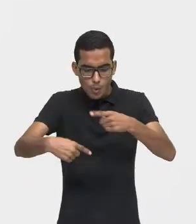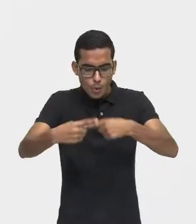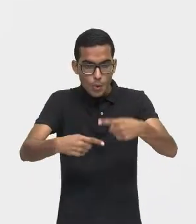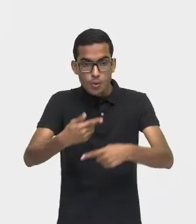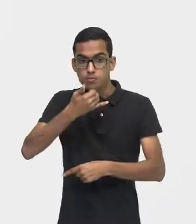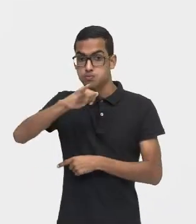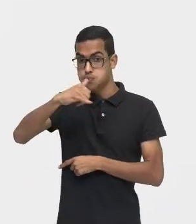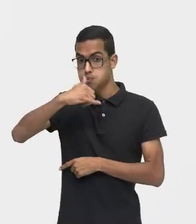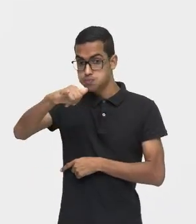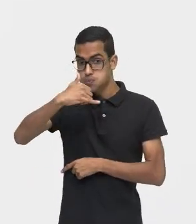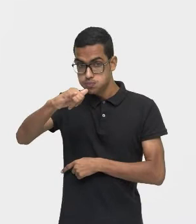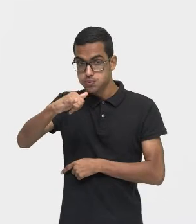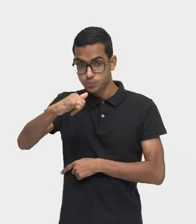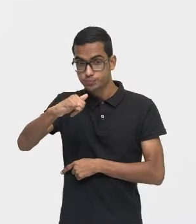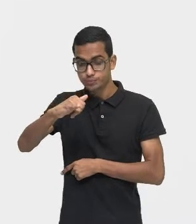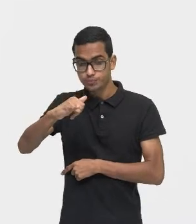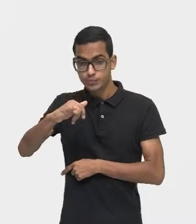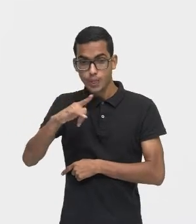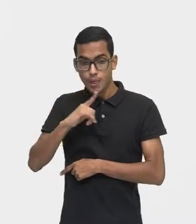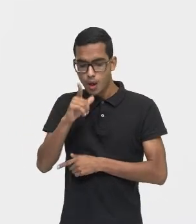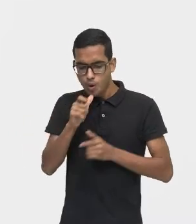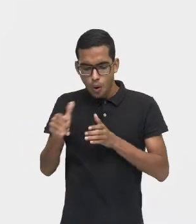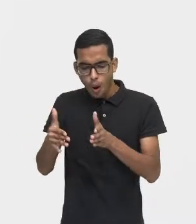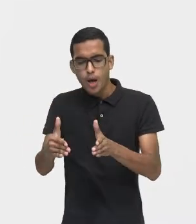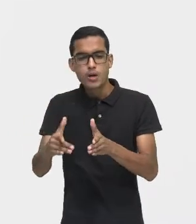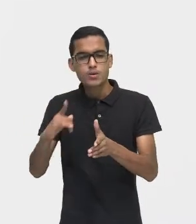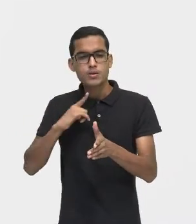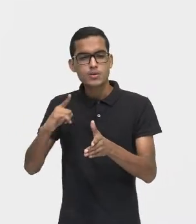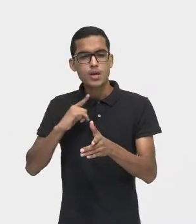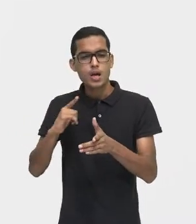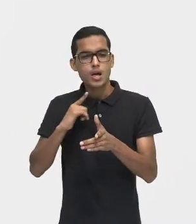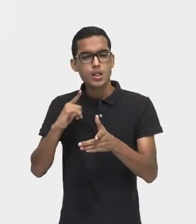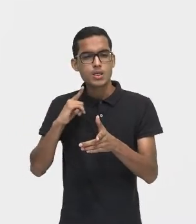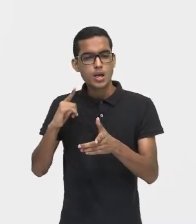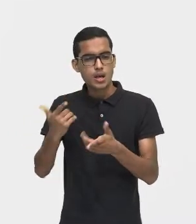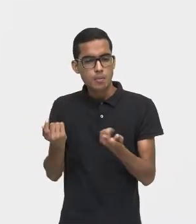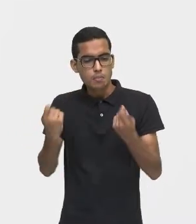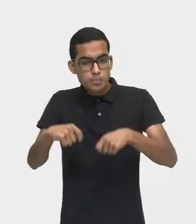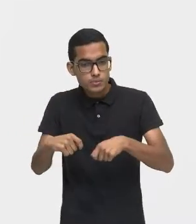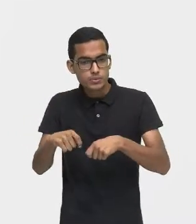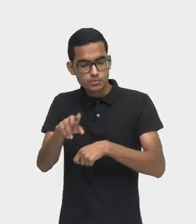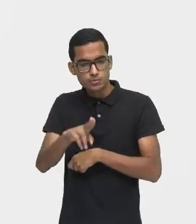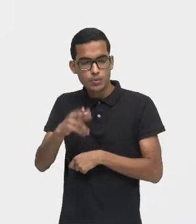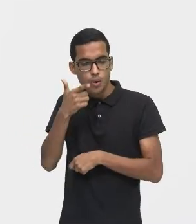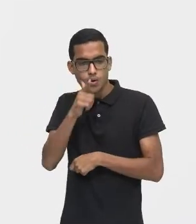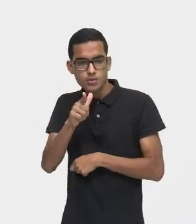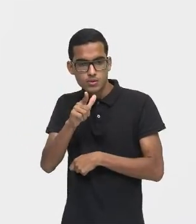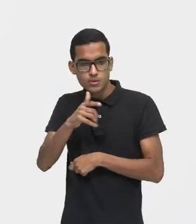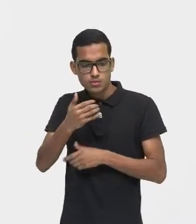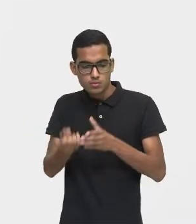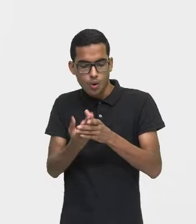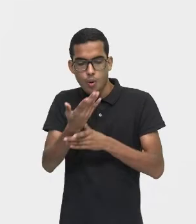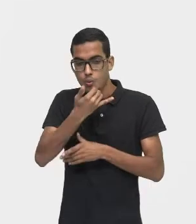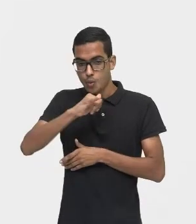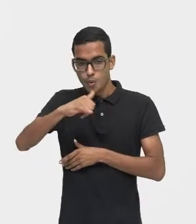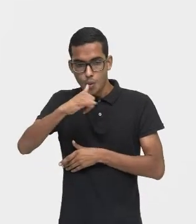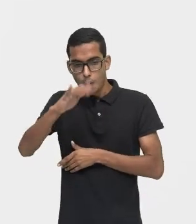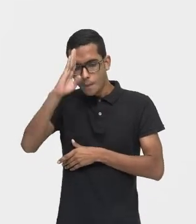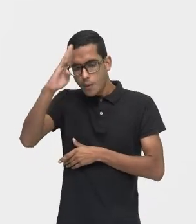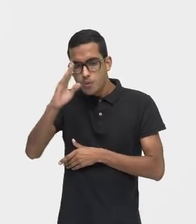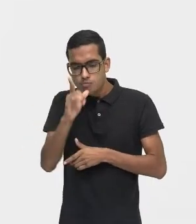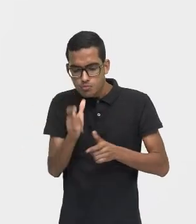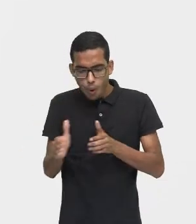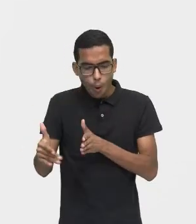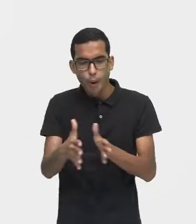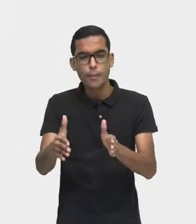apresentam elevada capacidade de geração de eletricidade, principalmente em rios em que tem,